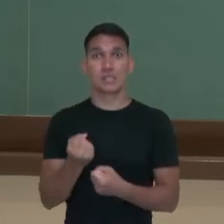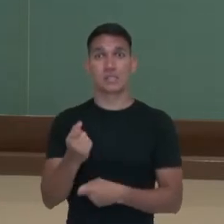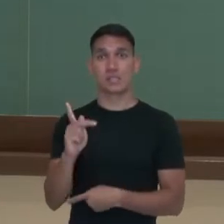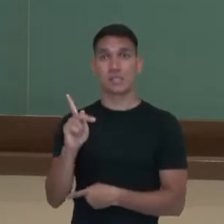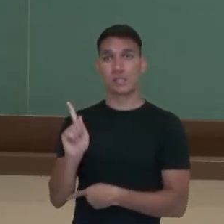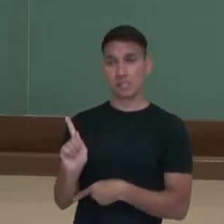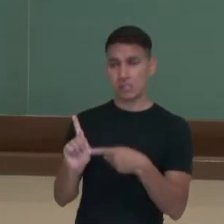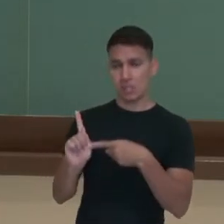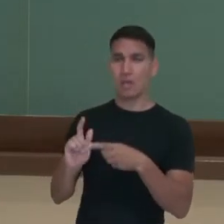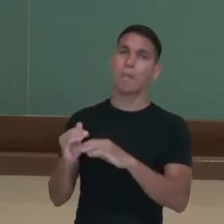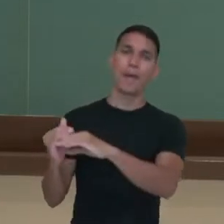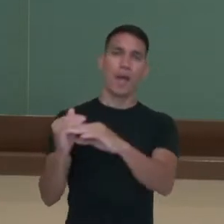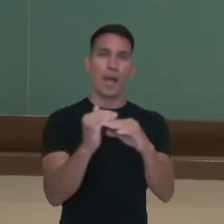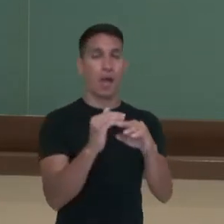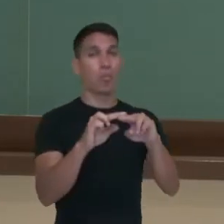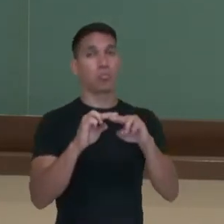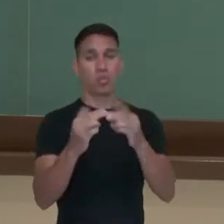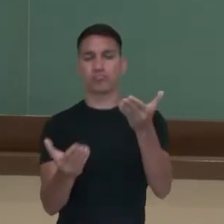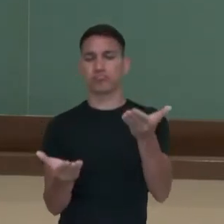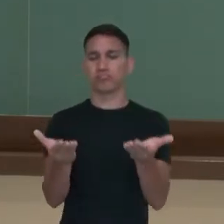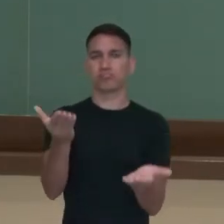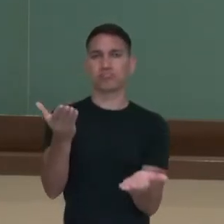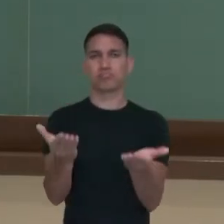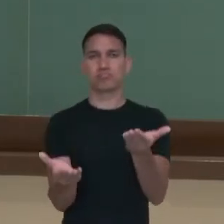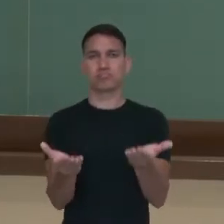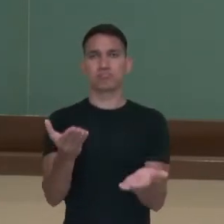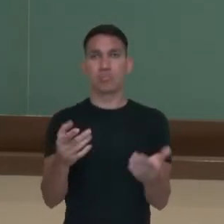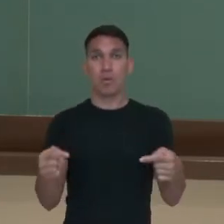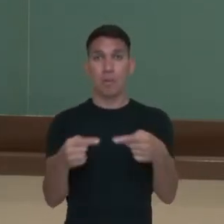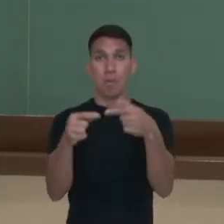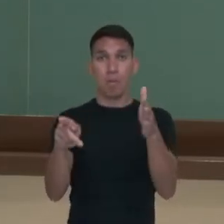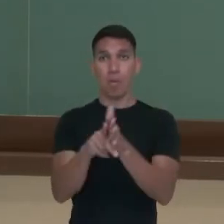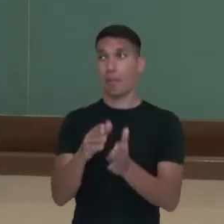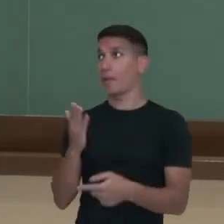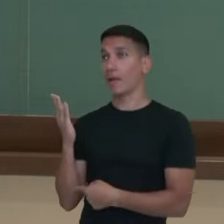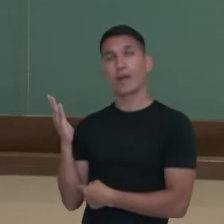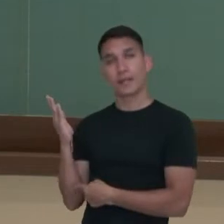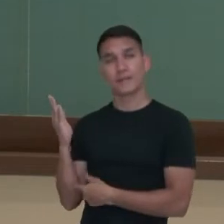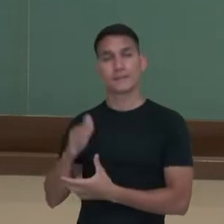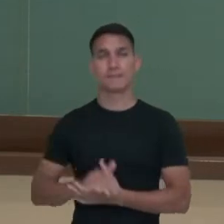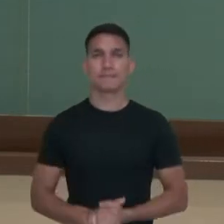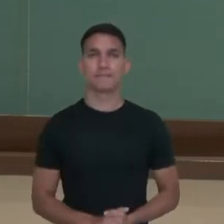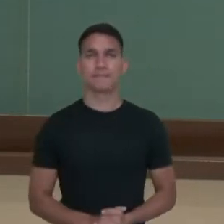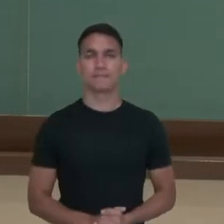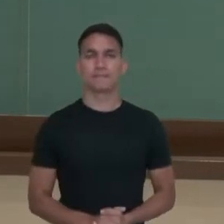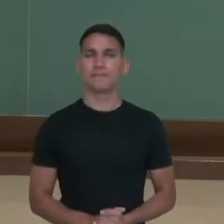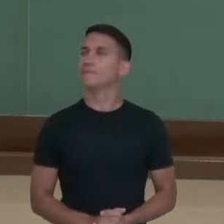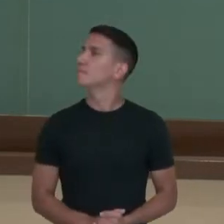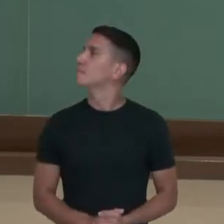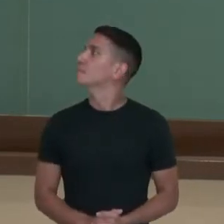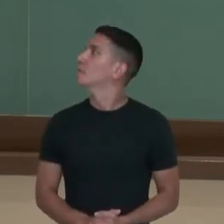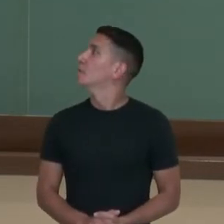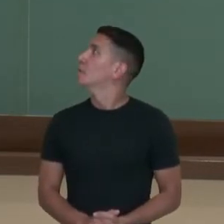mais precisas são aferidas, e conferidas a partir dessa peça.